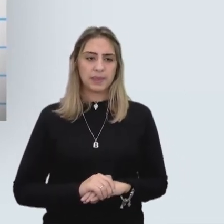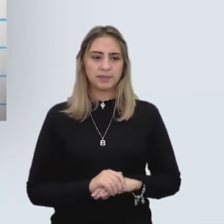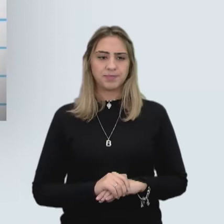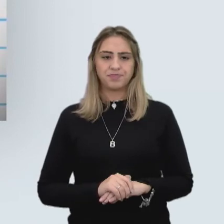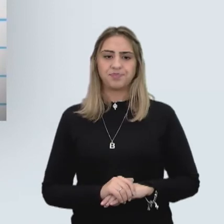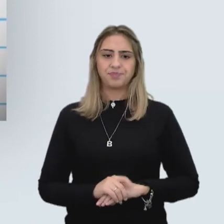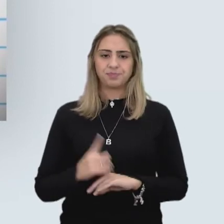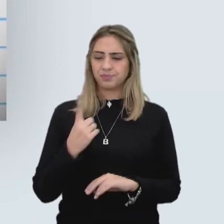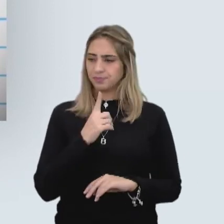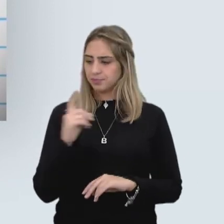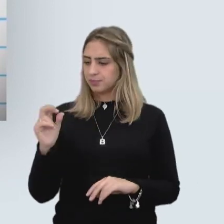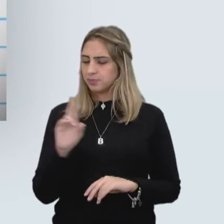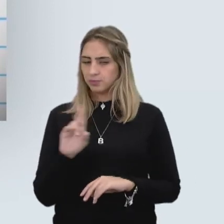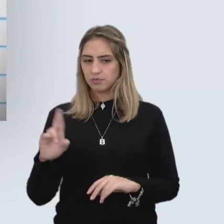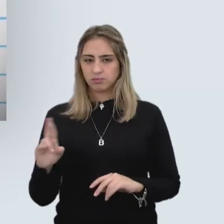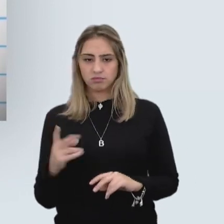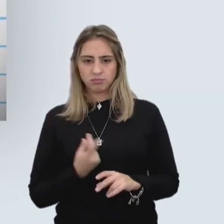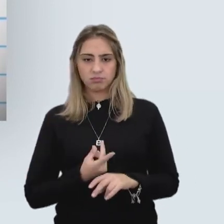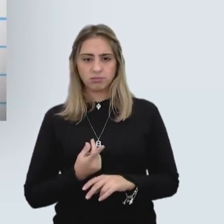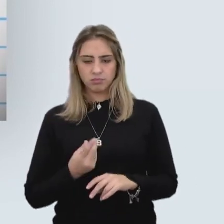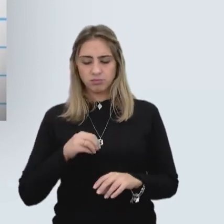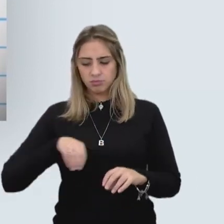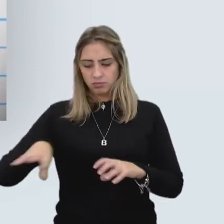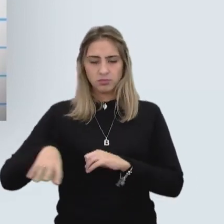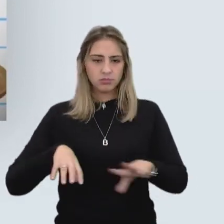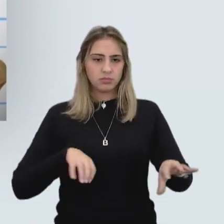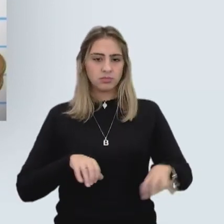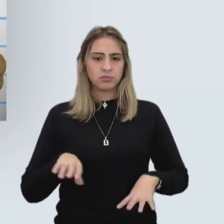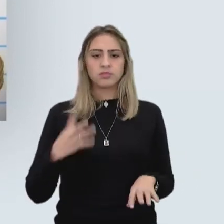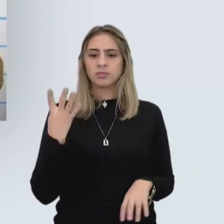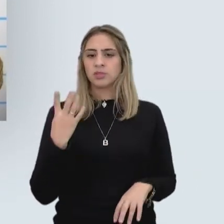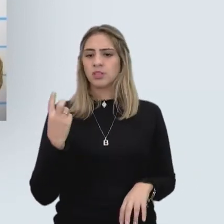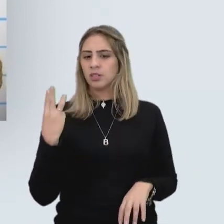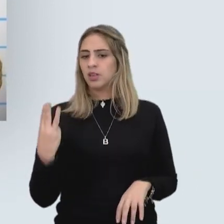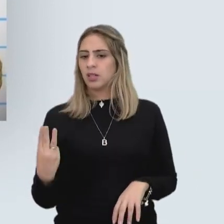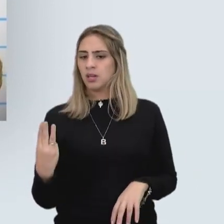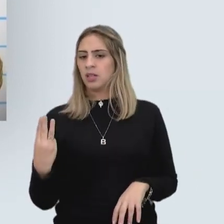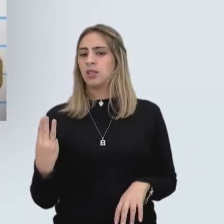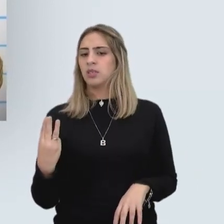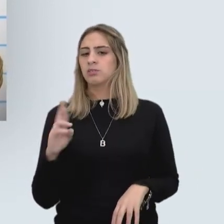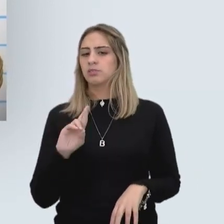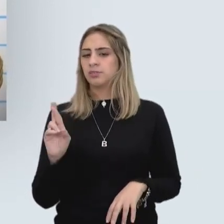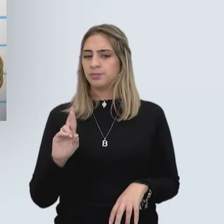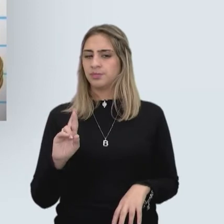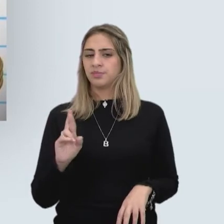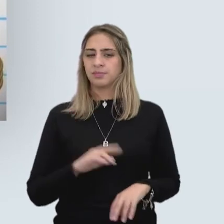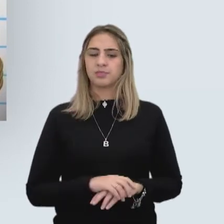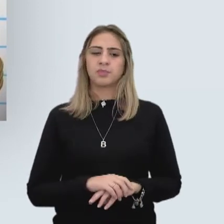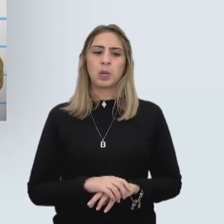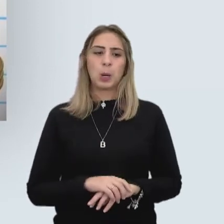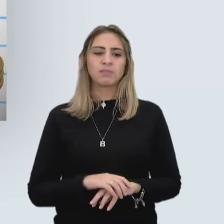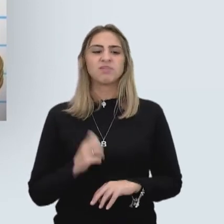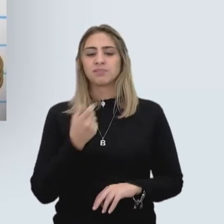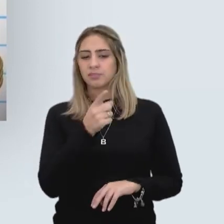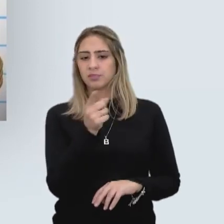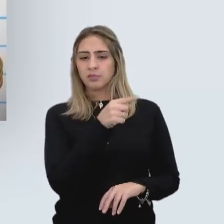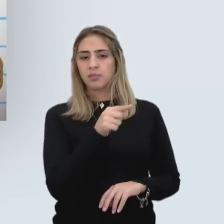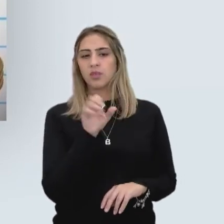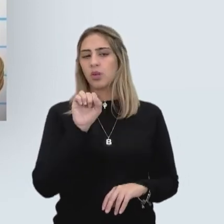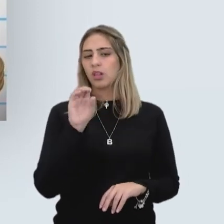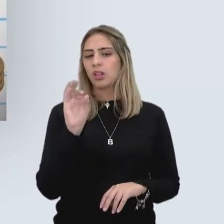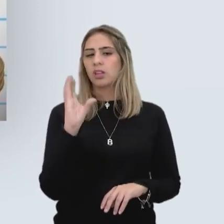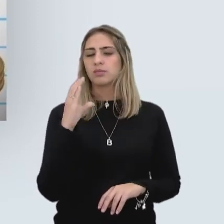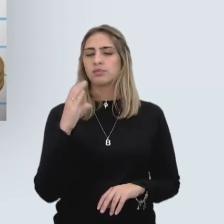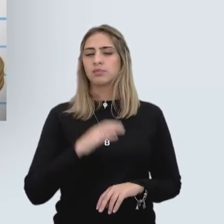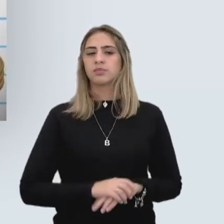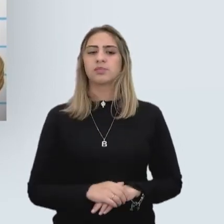pegássemos R$100 e distribuíssemos entre elas, esta ficaria com R$ 43,40 e esta com 80 centavos. Os